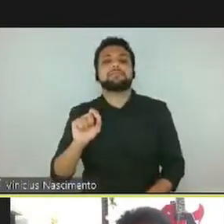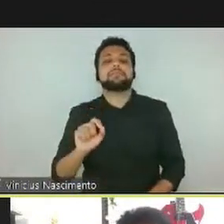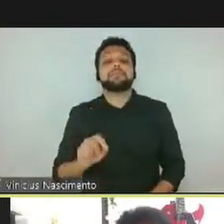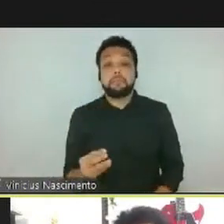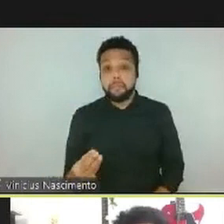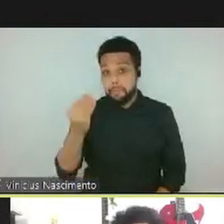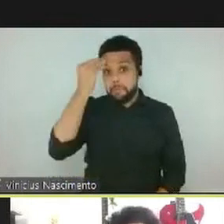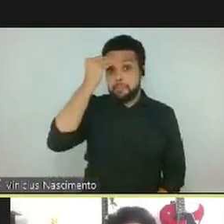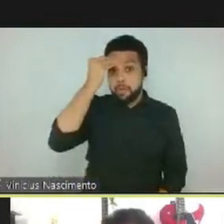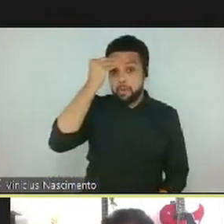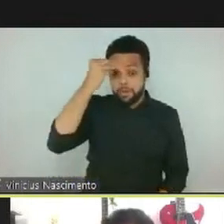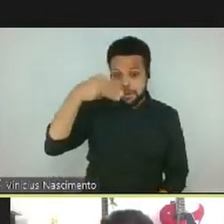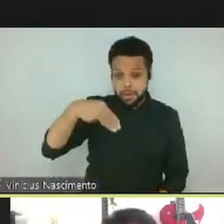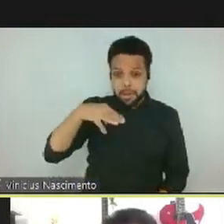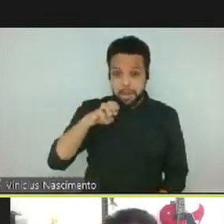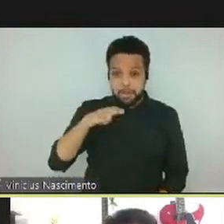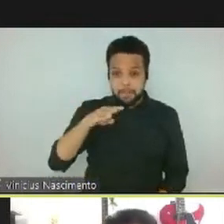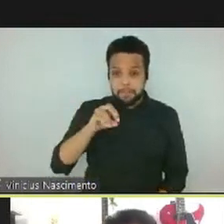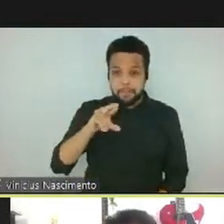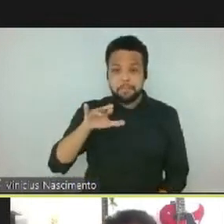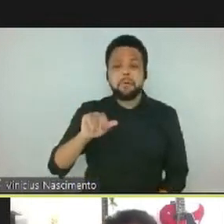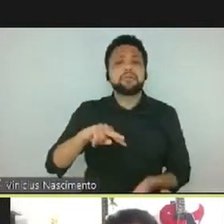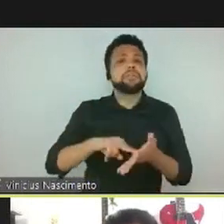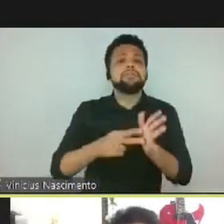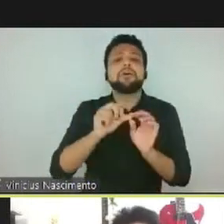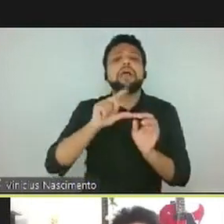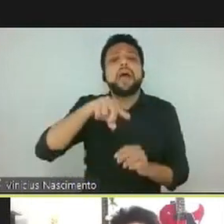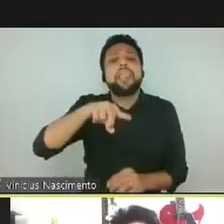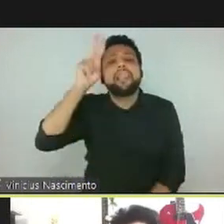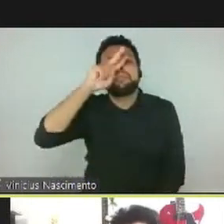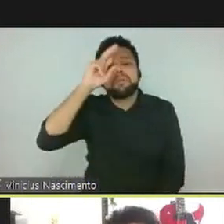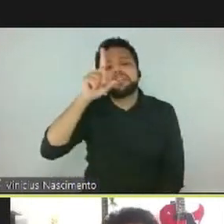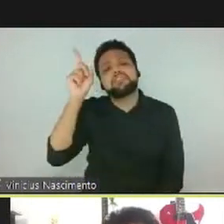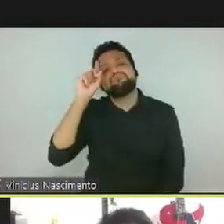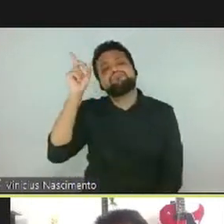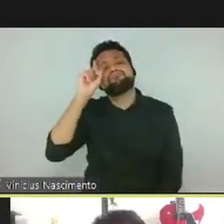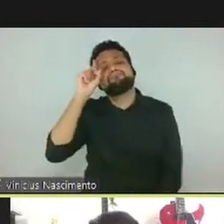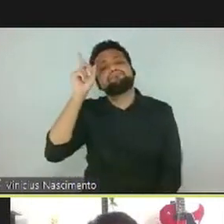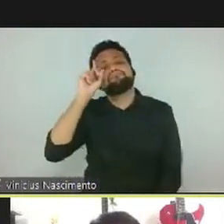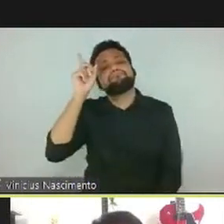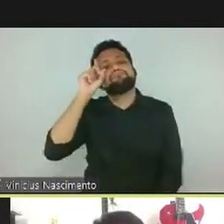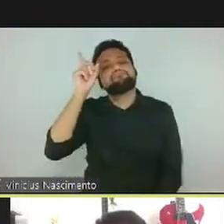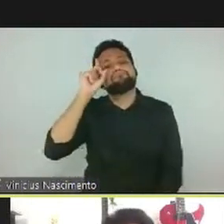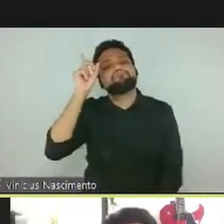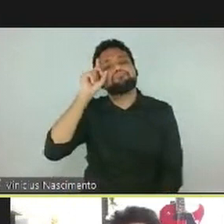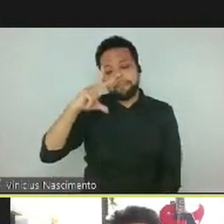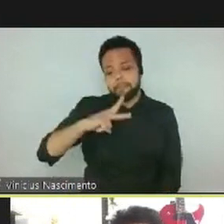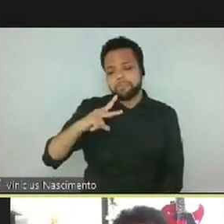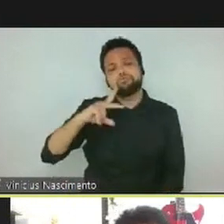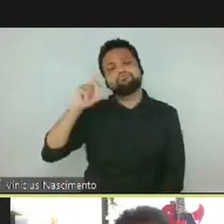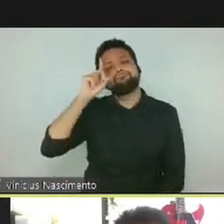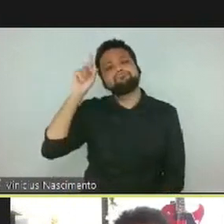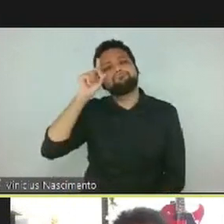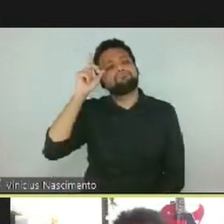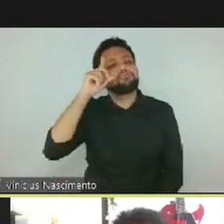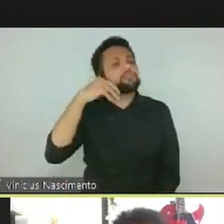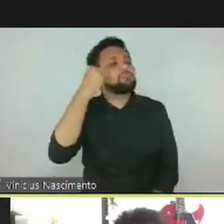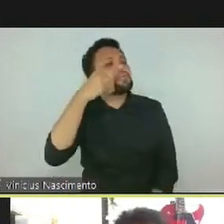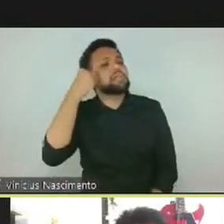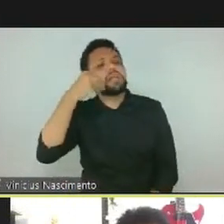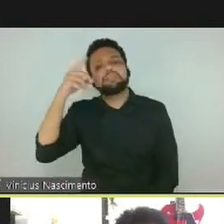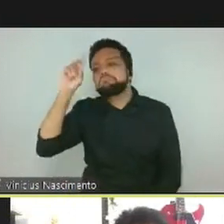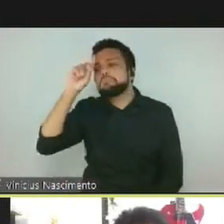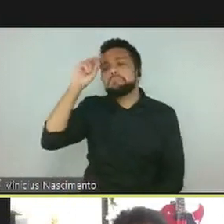memória a lembranças cotidianas, a registros pessoais de experiências vividas.